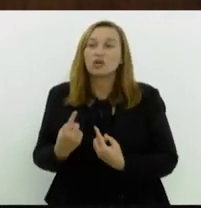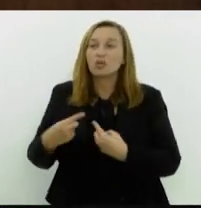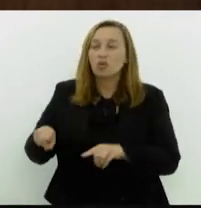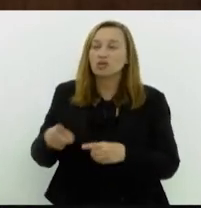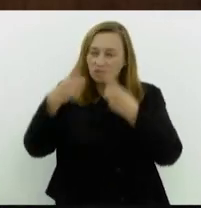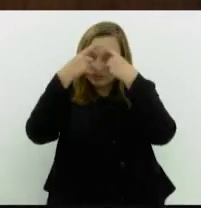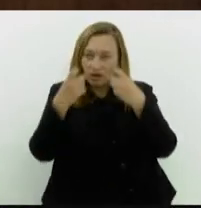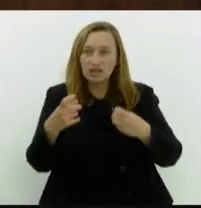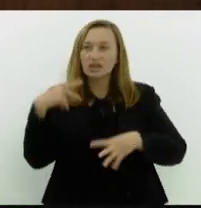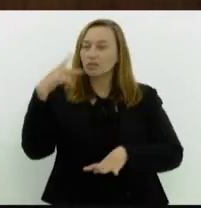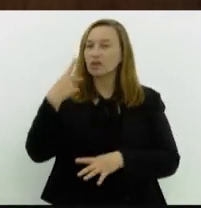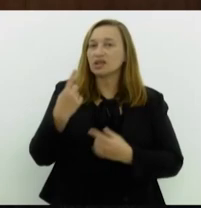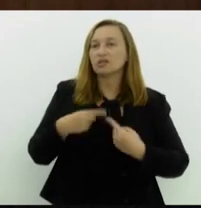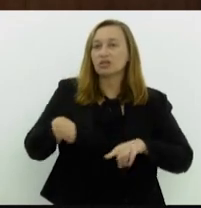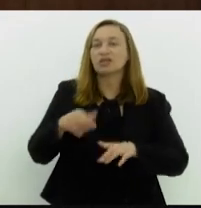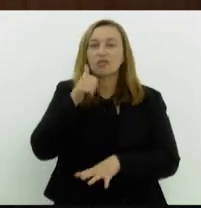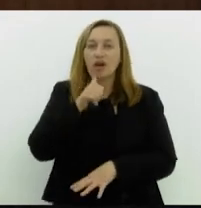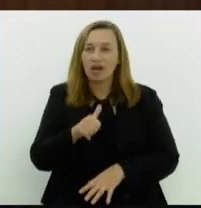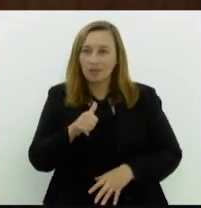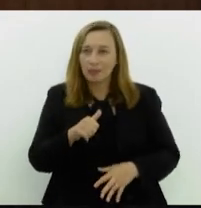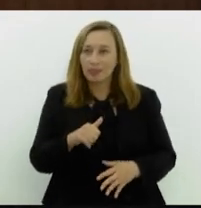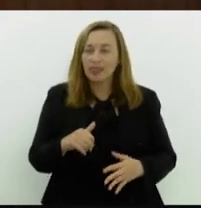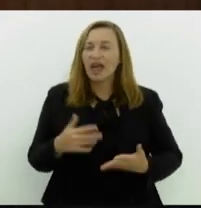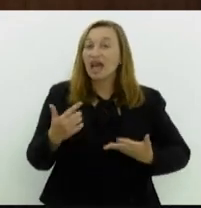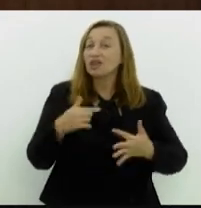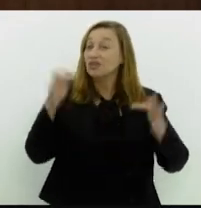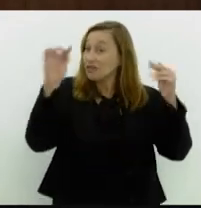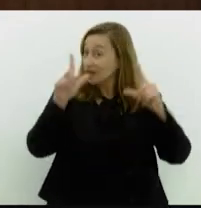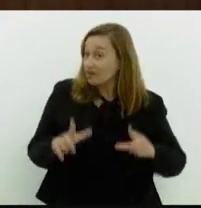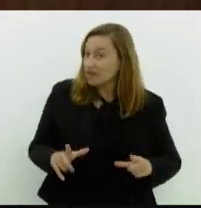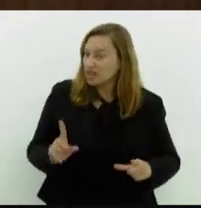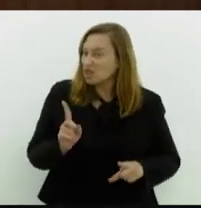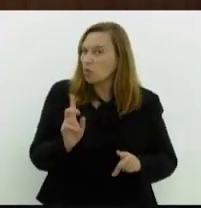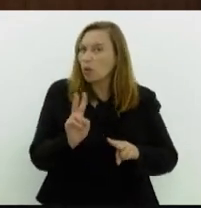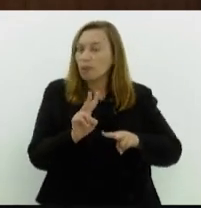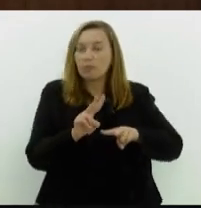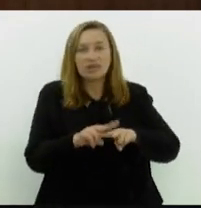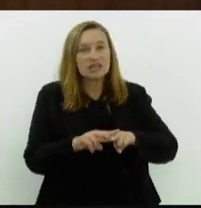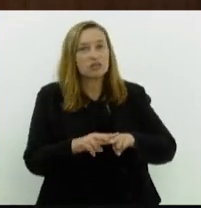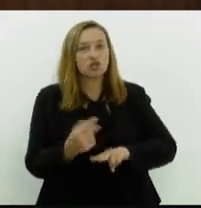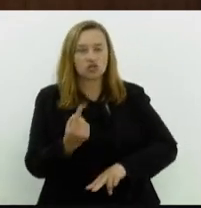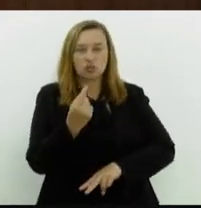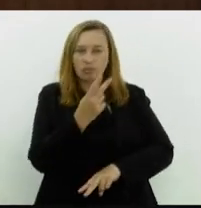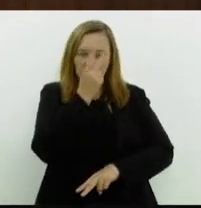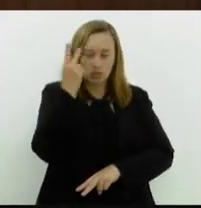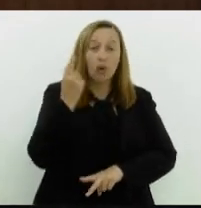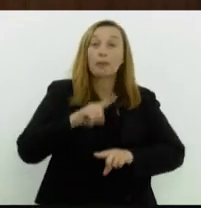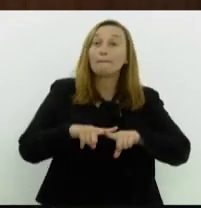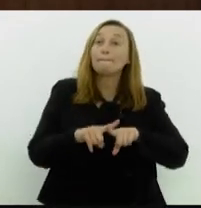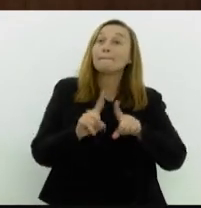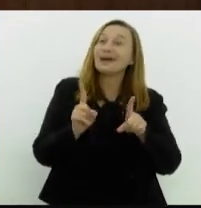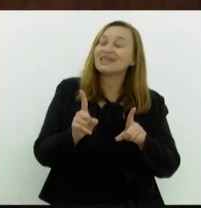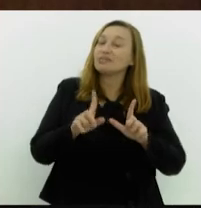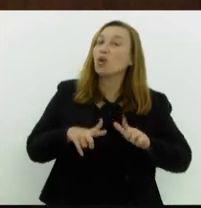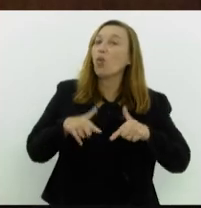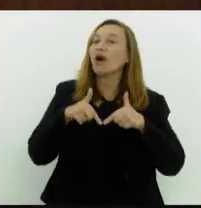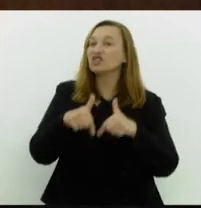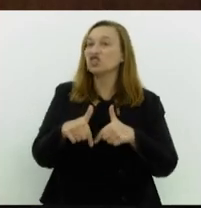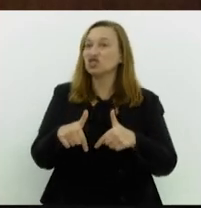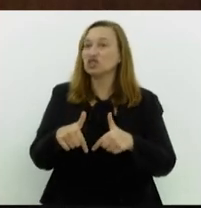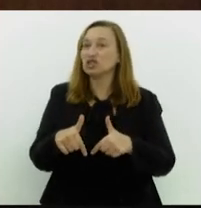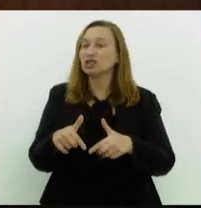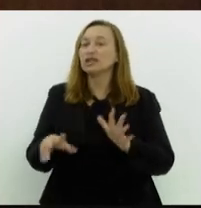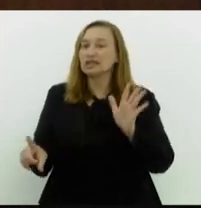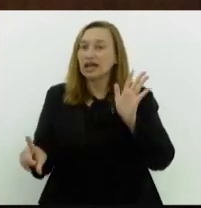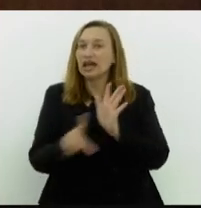violência política contra a mulher. E aí a gente fica feliz não com a prisão de alguém, mas pela ação da